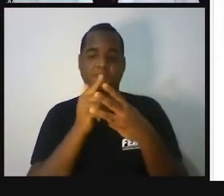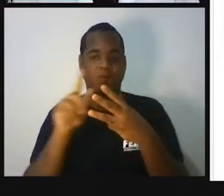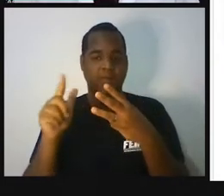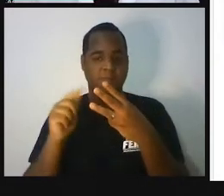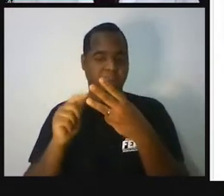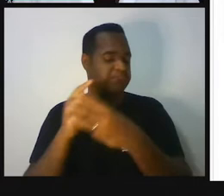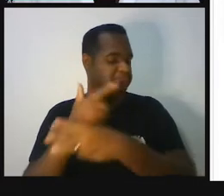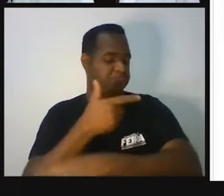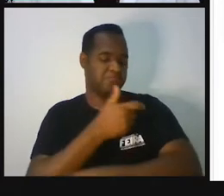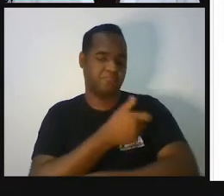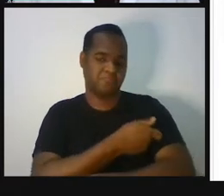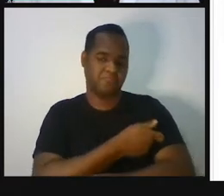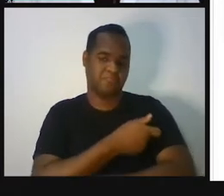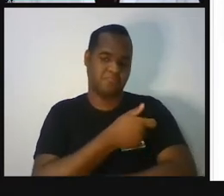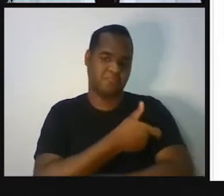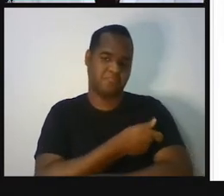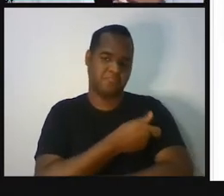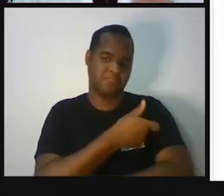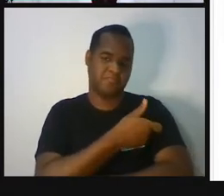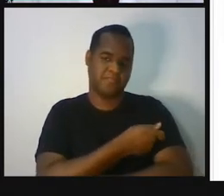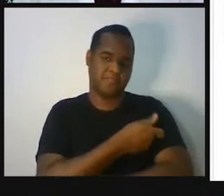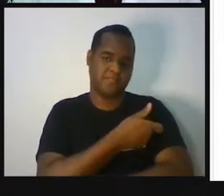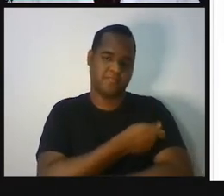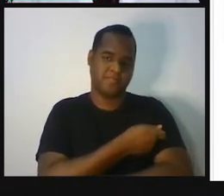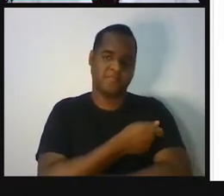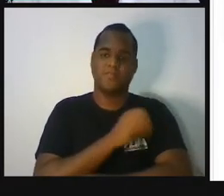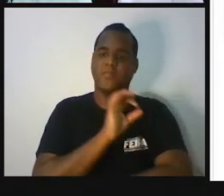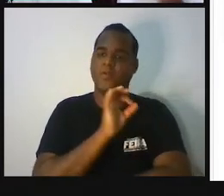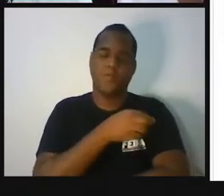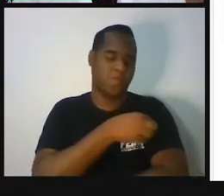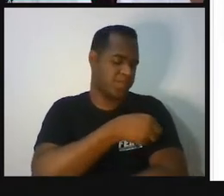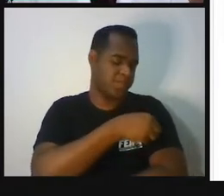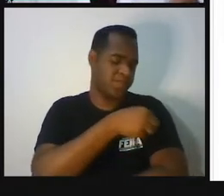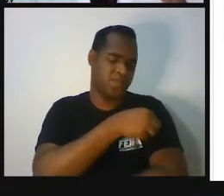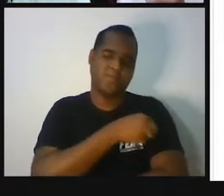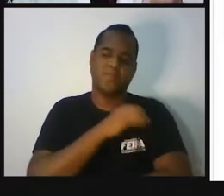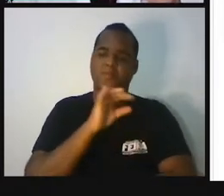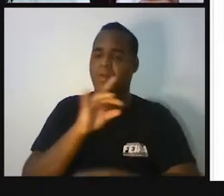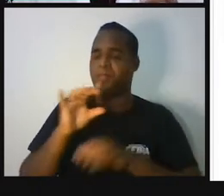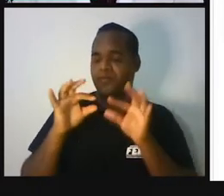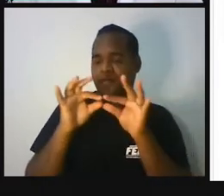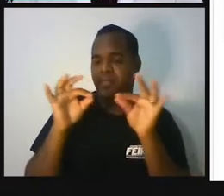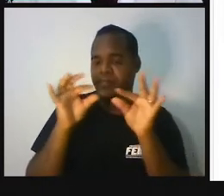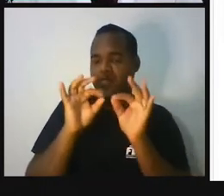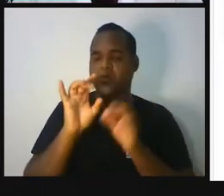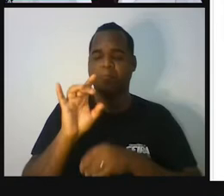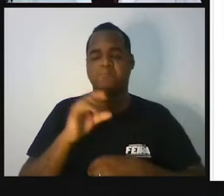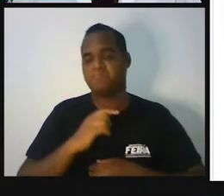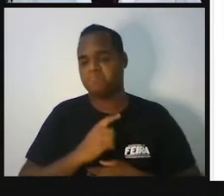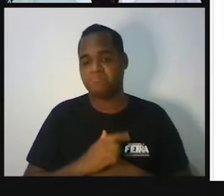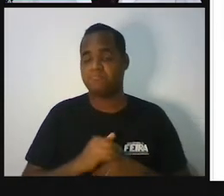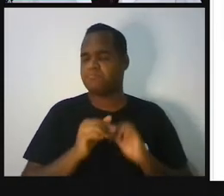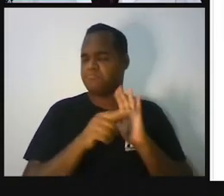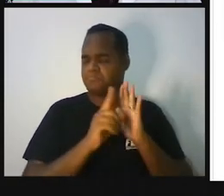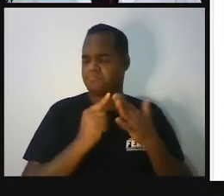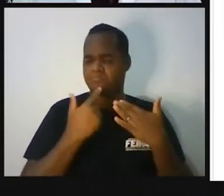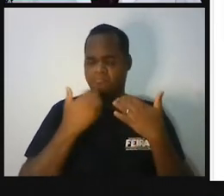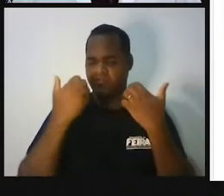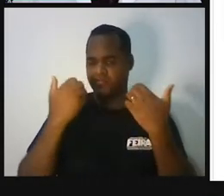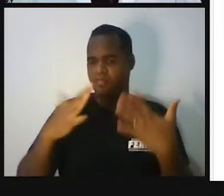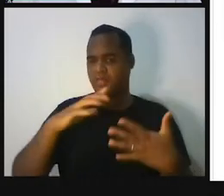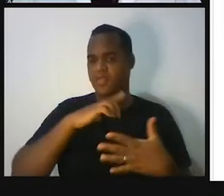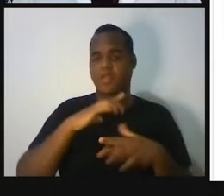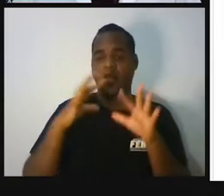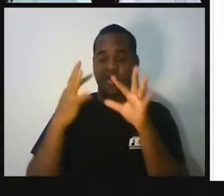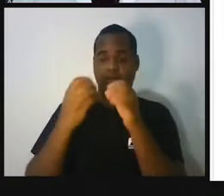e tem o objetivo de apenas alcançar a primeira camada de pele mas antes né Antes de tudo isso antes